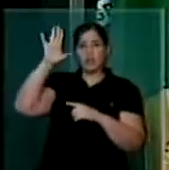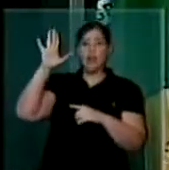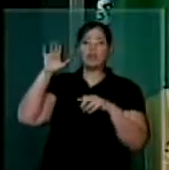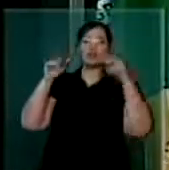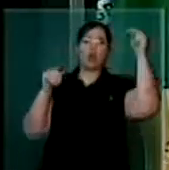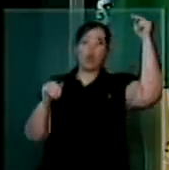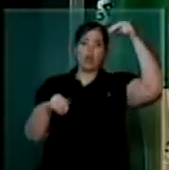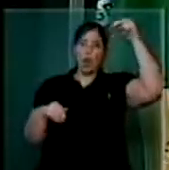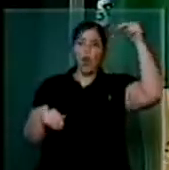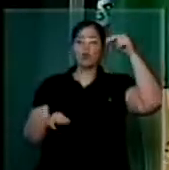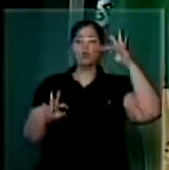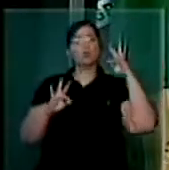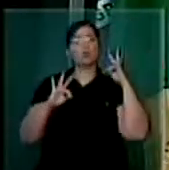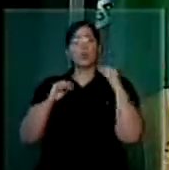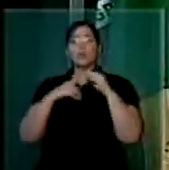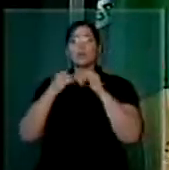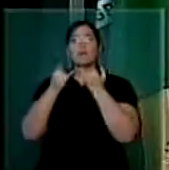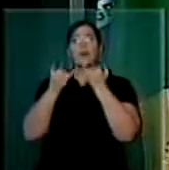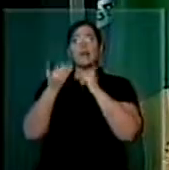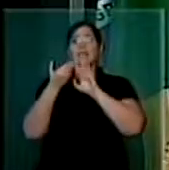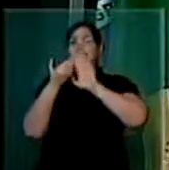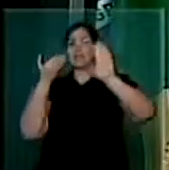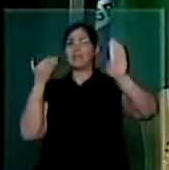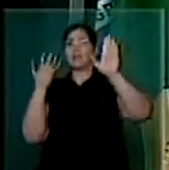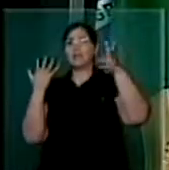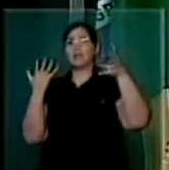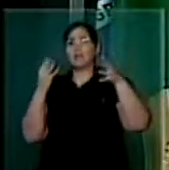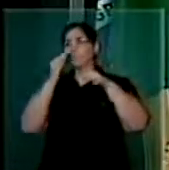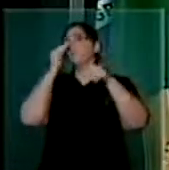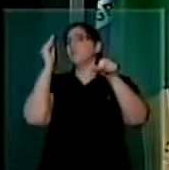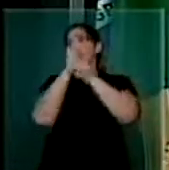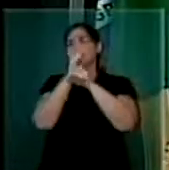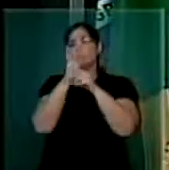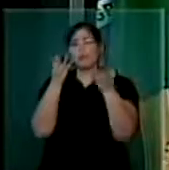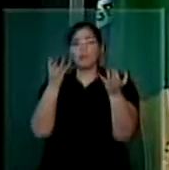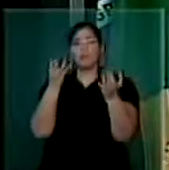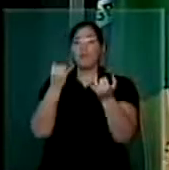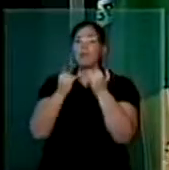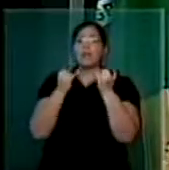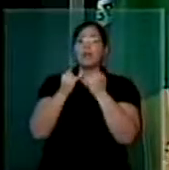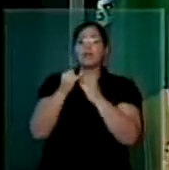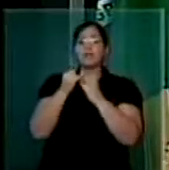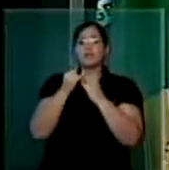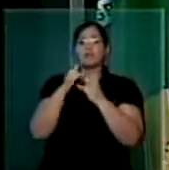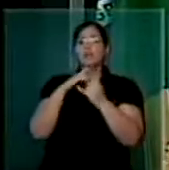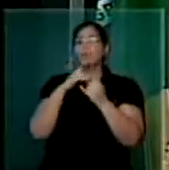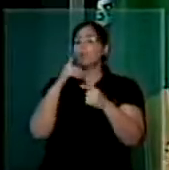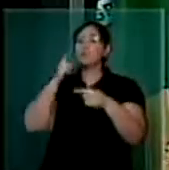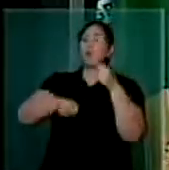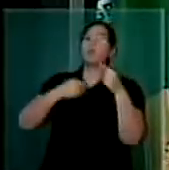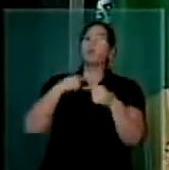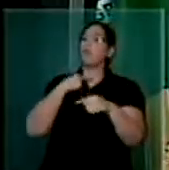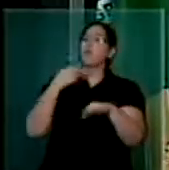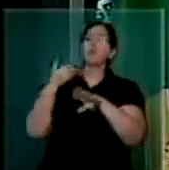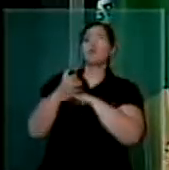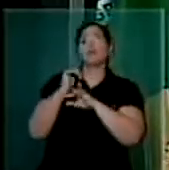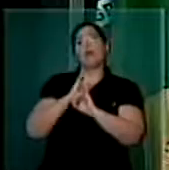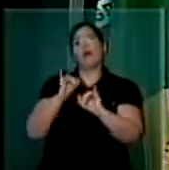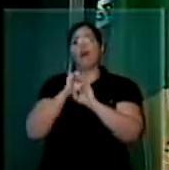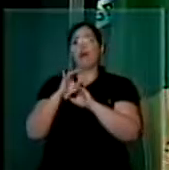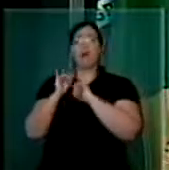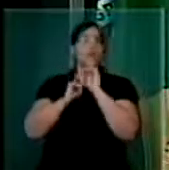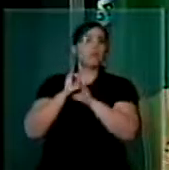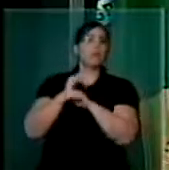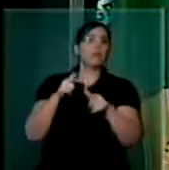região Norte são segregadas, são, de certa maneira, são proibidas e vetadas de ter esses